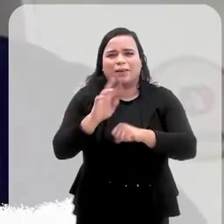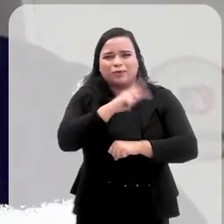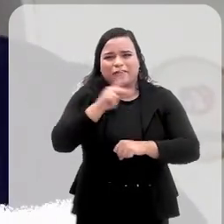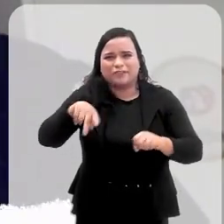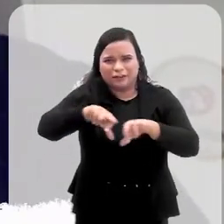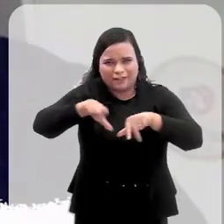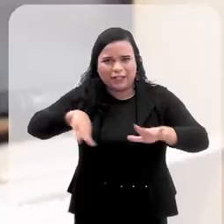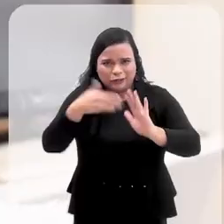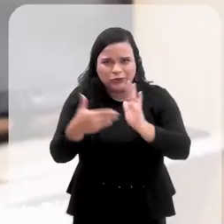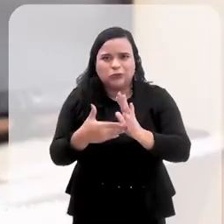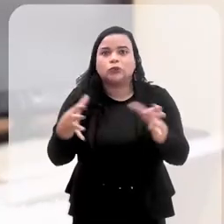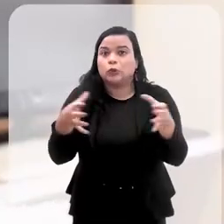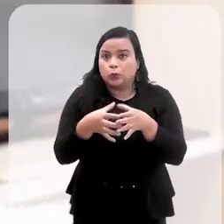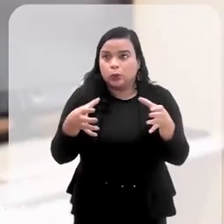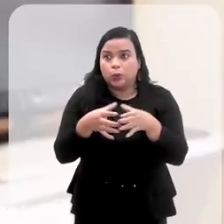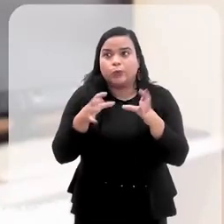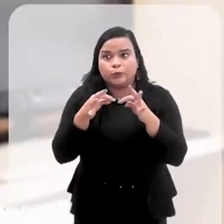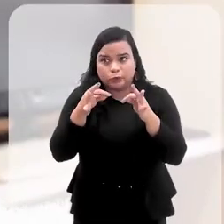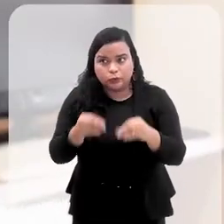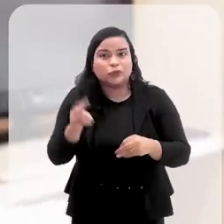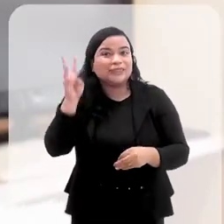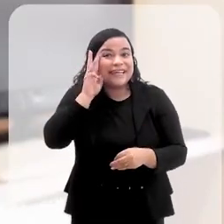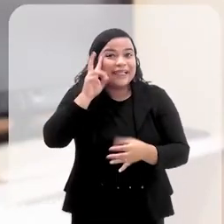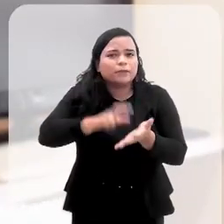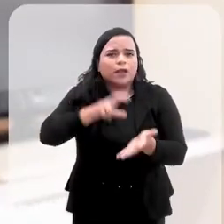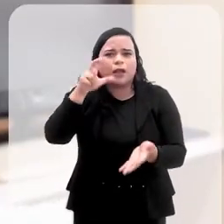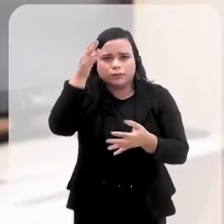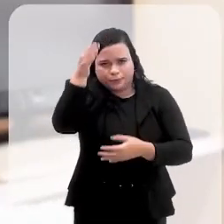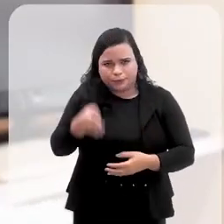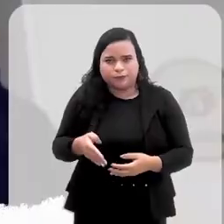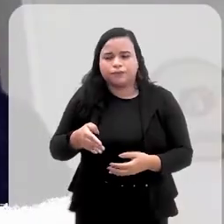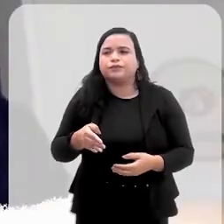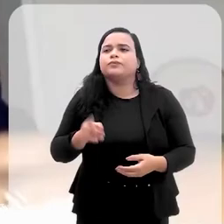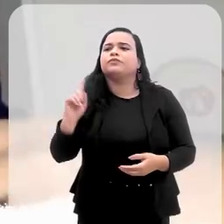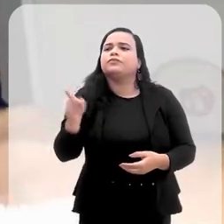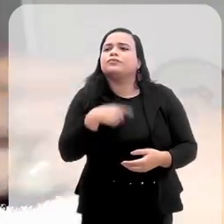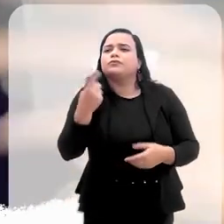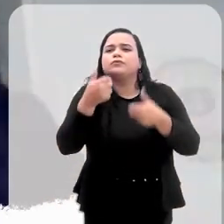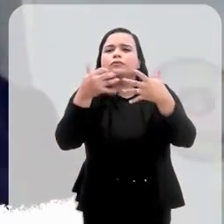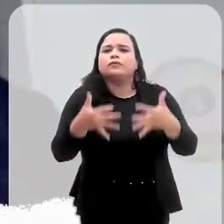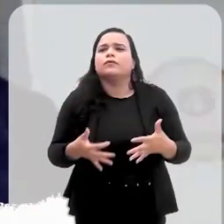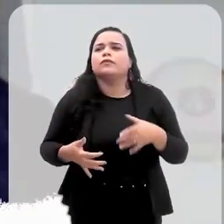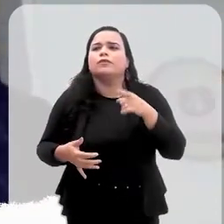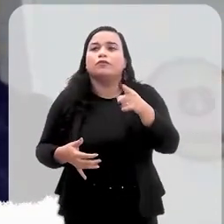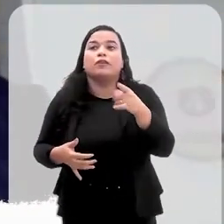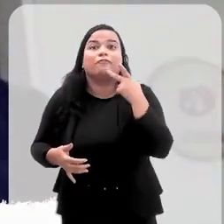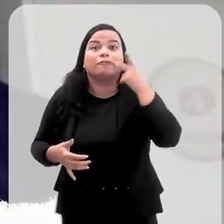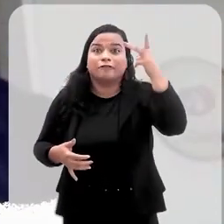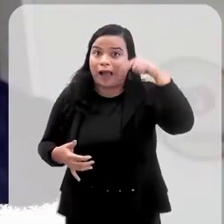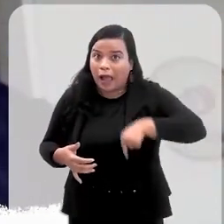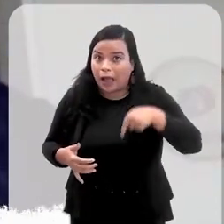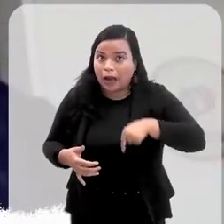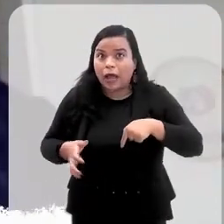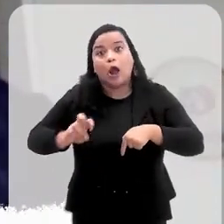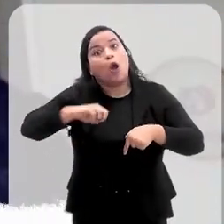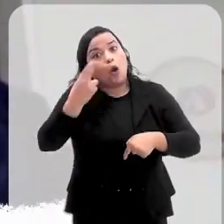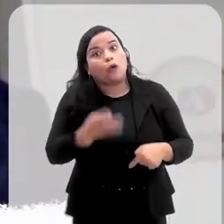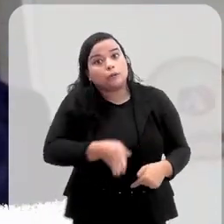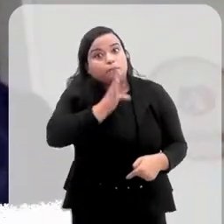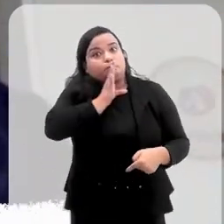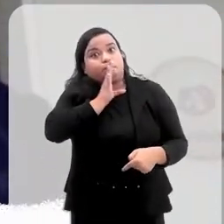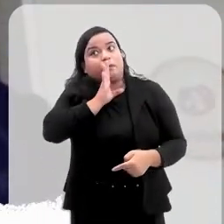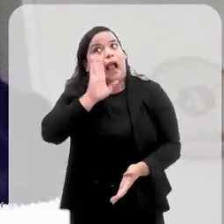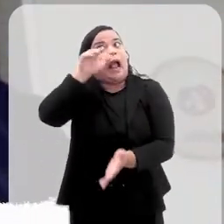cálice até a próxima sexta. E chamava-se grupo de comunicação, é onde a gente também podia falar. Eu acho que nós,